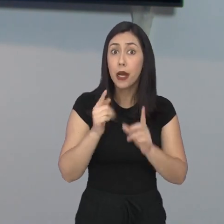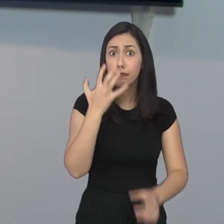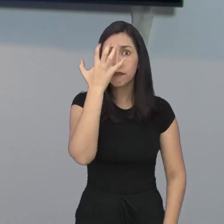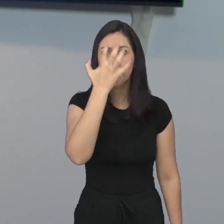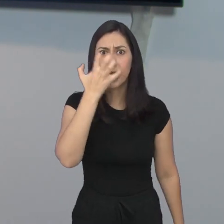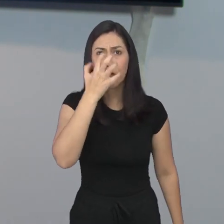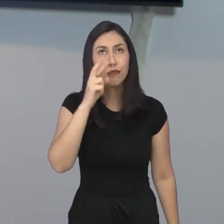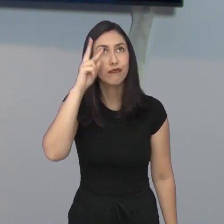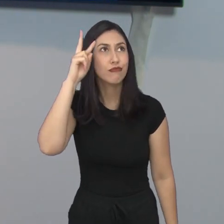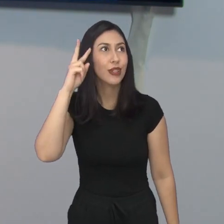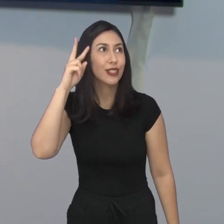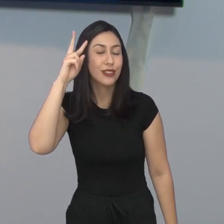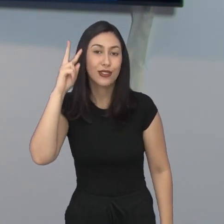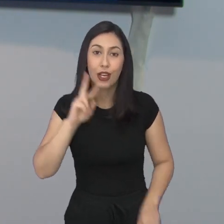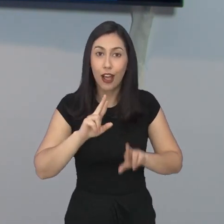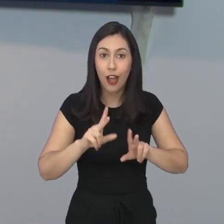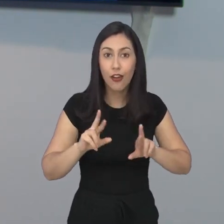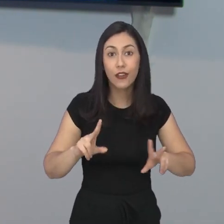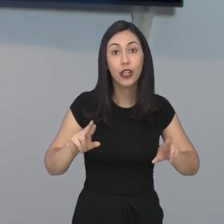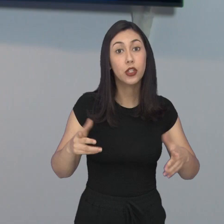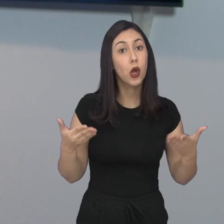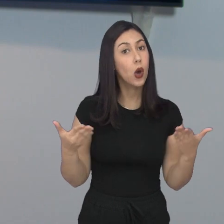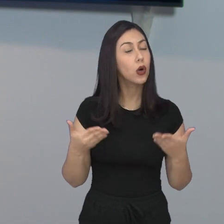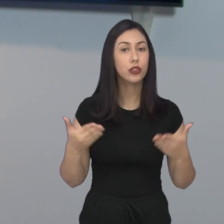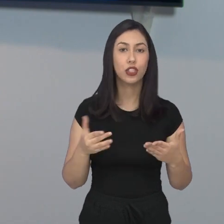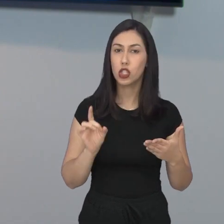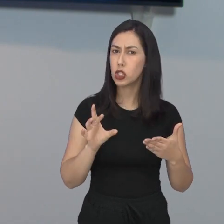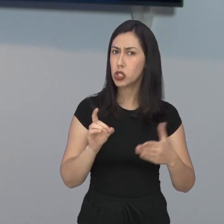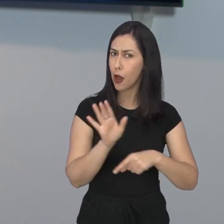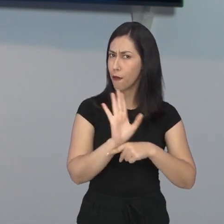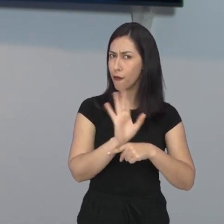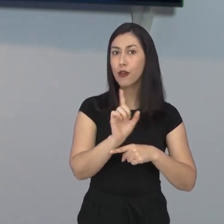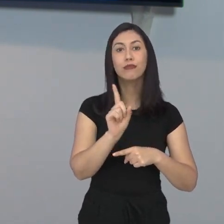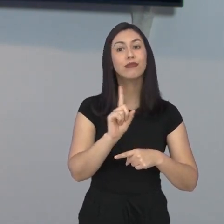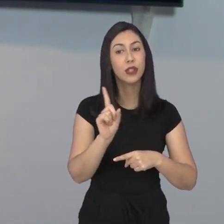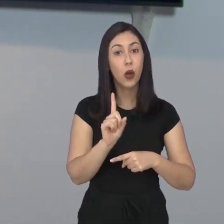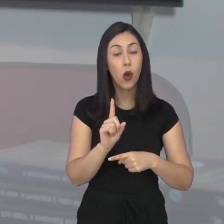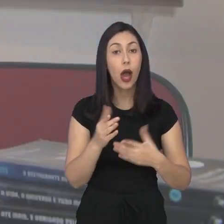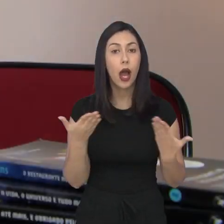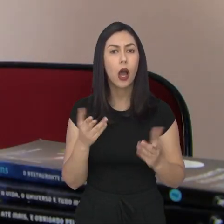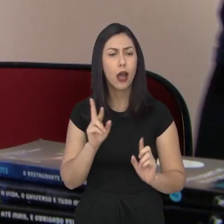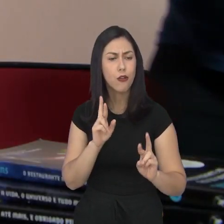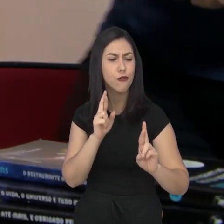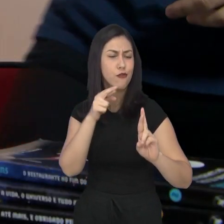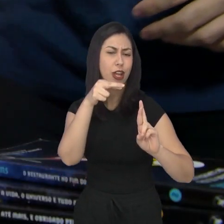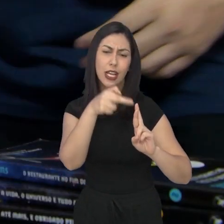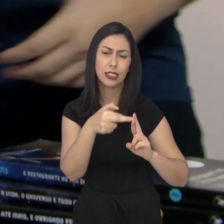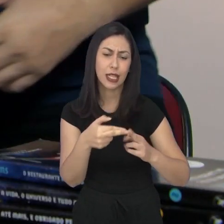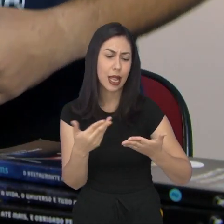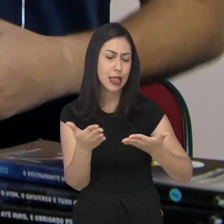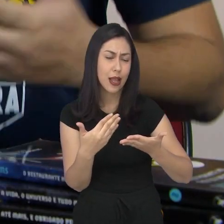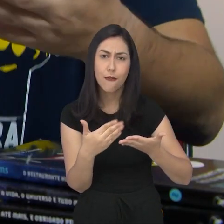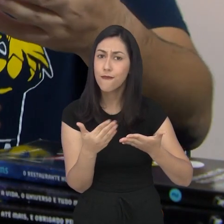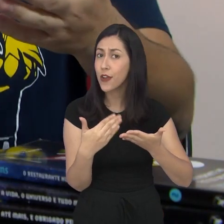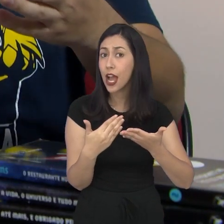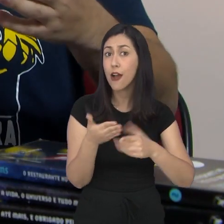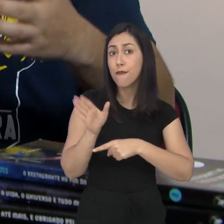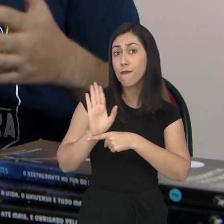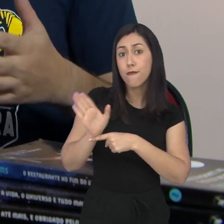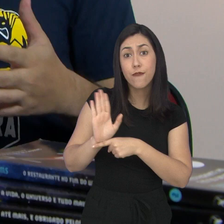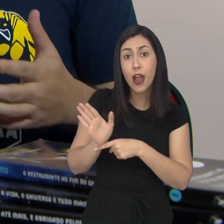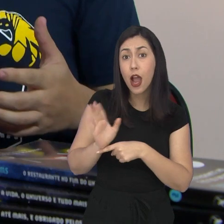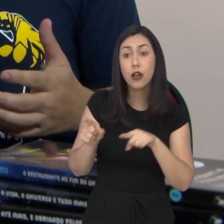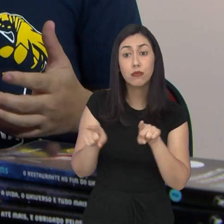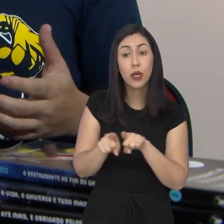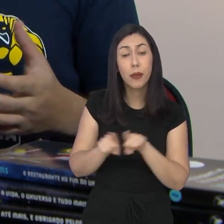Só que essa paixão pelas histórias fantásticas hoje já vai muito além das telas. São referências aos animes, aos filmes de